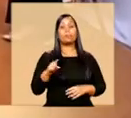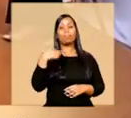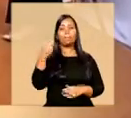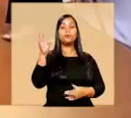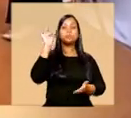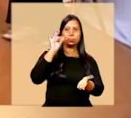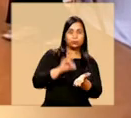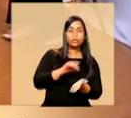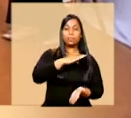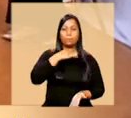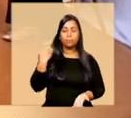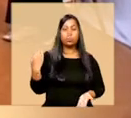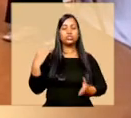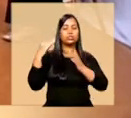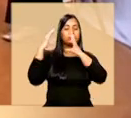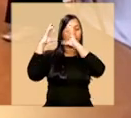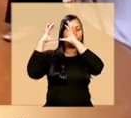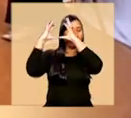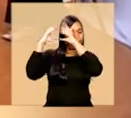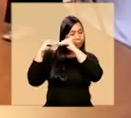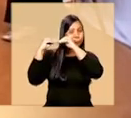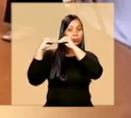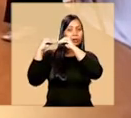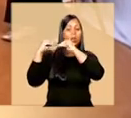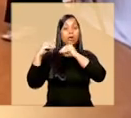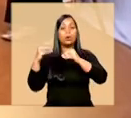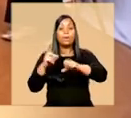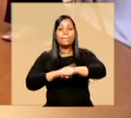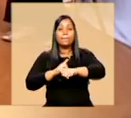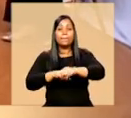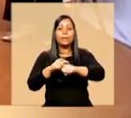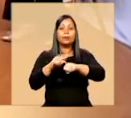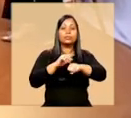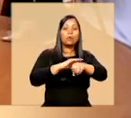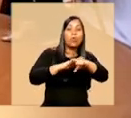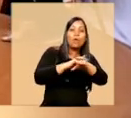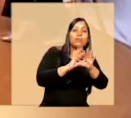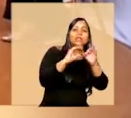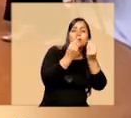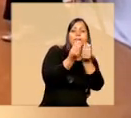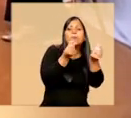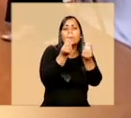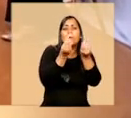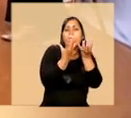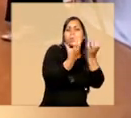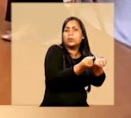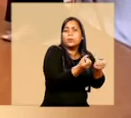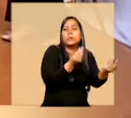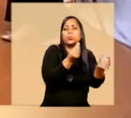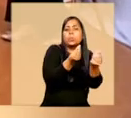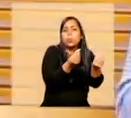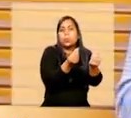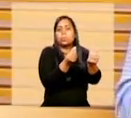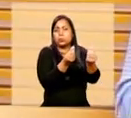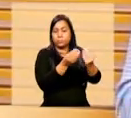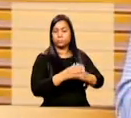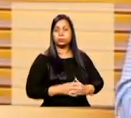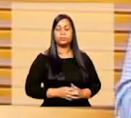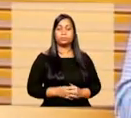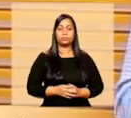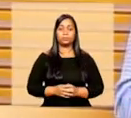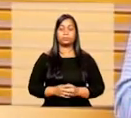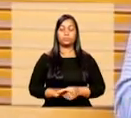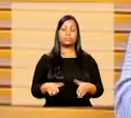Regiane, depois da confirmação da morte encefálica, a hora que chega esse momento de conversar com a família, como é feito esse acolhimento, como é feita essa